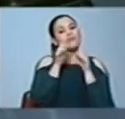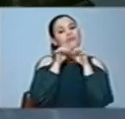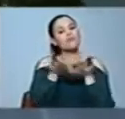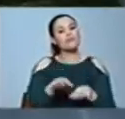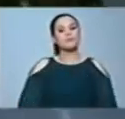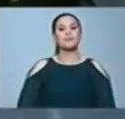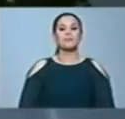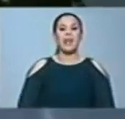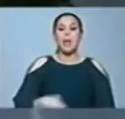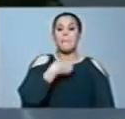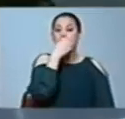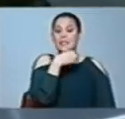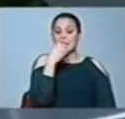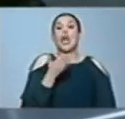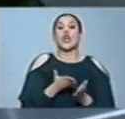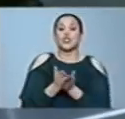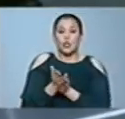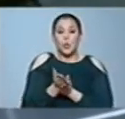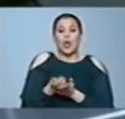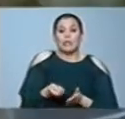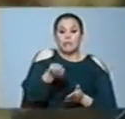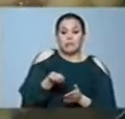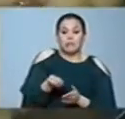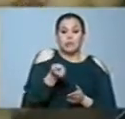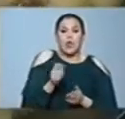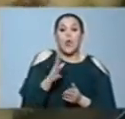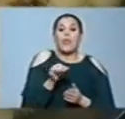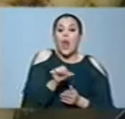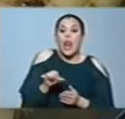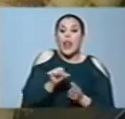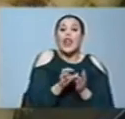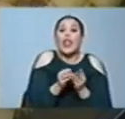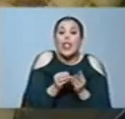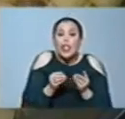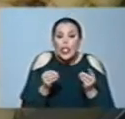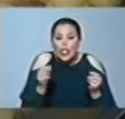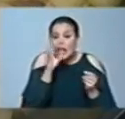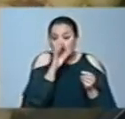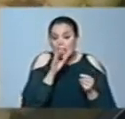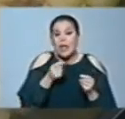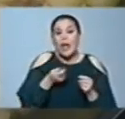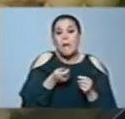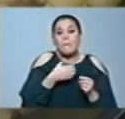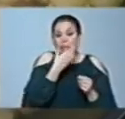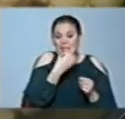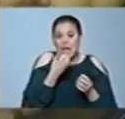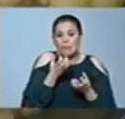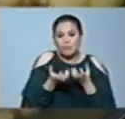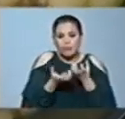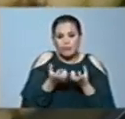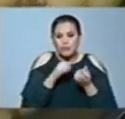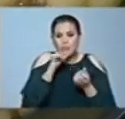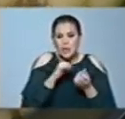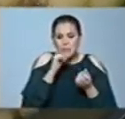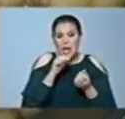levar quando adquire daqui a pouco liquidez excessiva por a na totalidade mas ainda não estiver cozida e nós vamos perceber até escutar um som